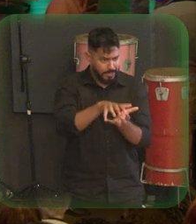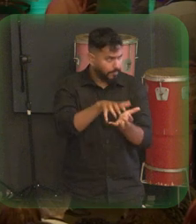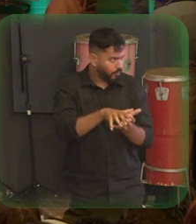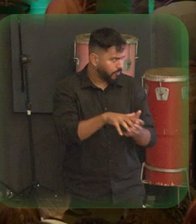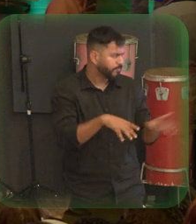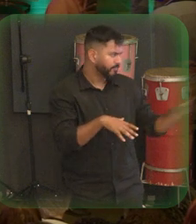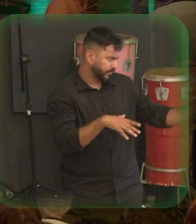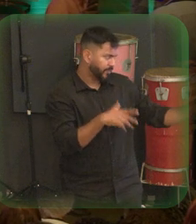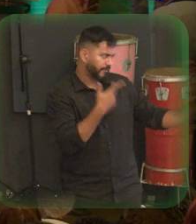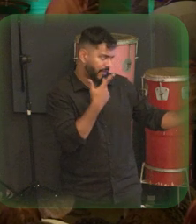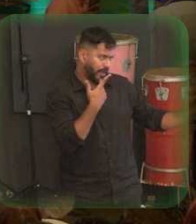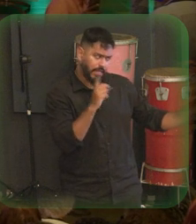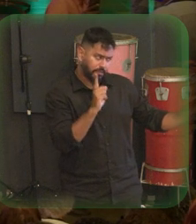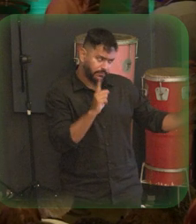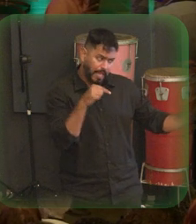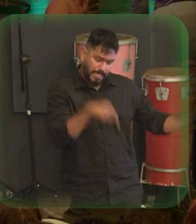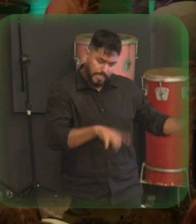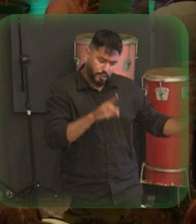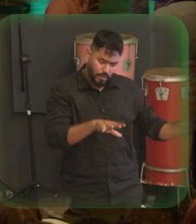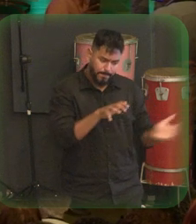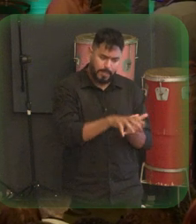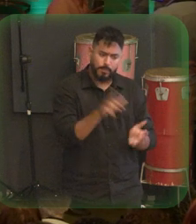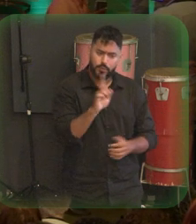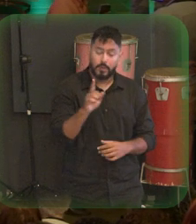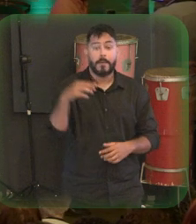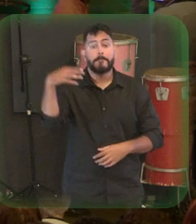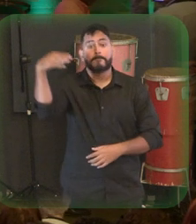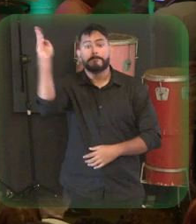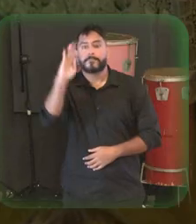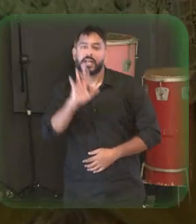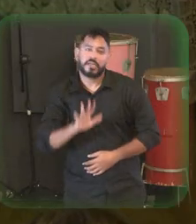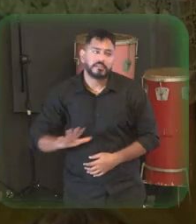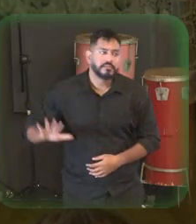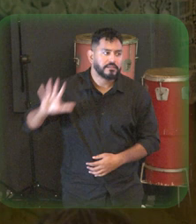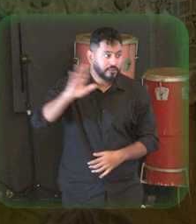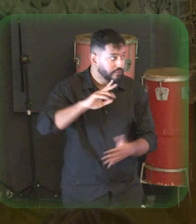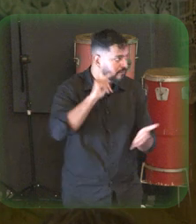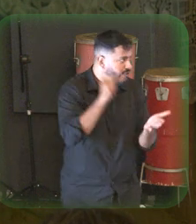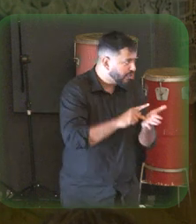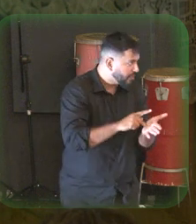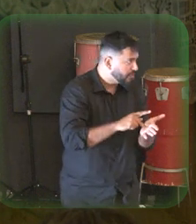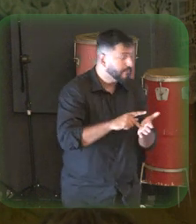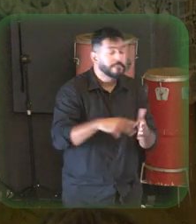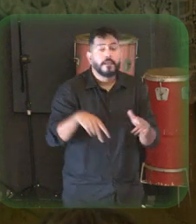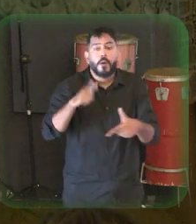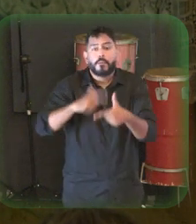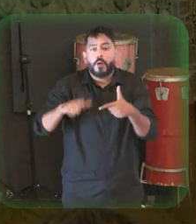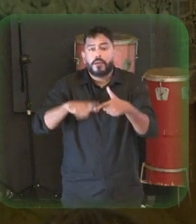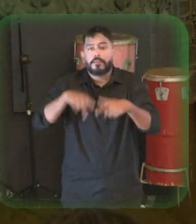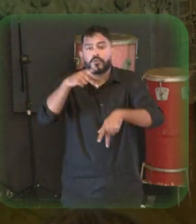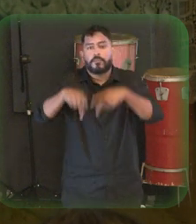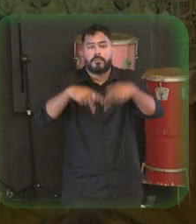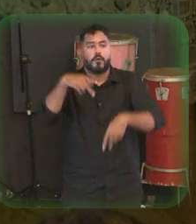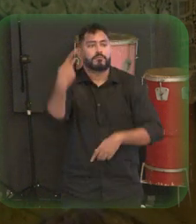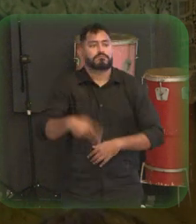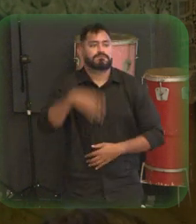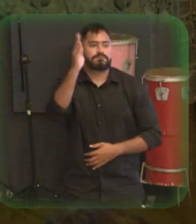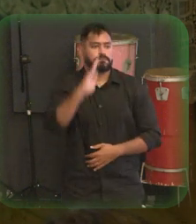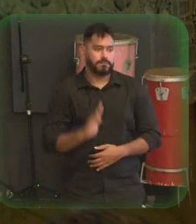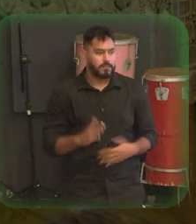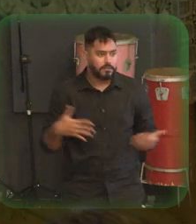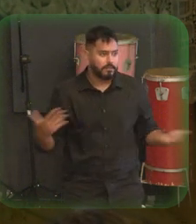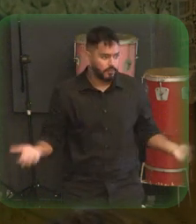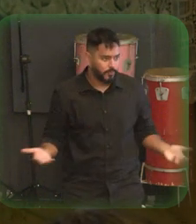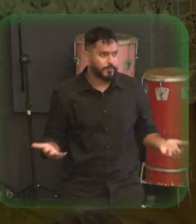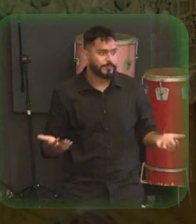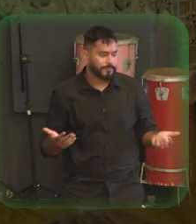isso, governadora. É um problema do Brasil, não é do Pernambuco. É um problema do povo brasileiro. E, portanto, na condição de